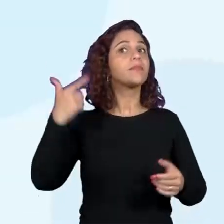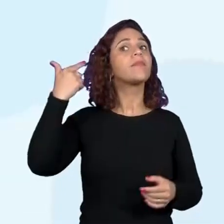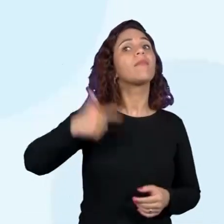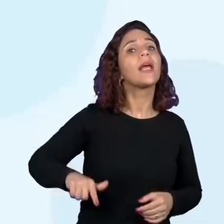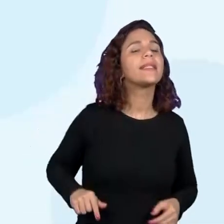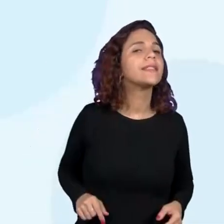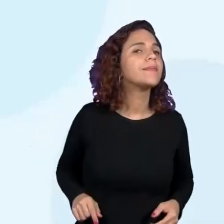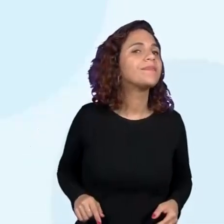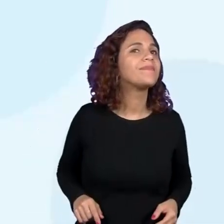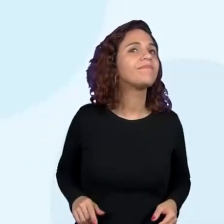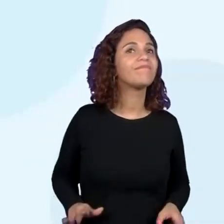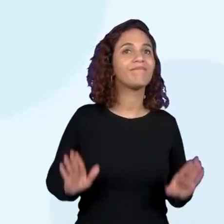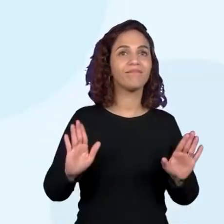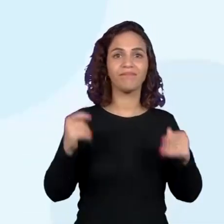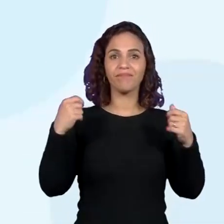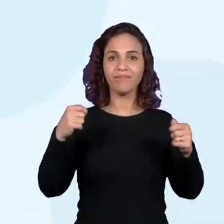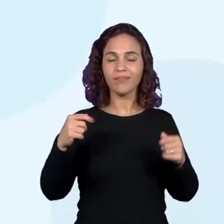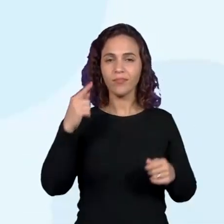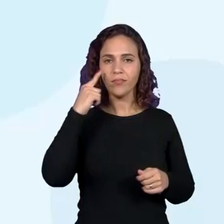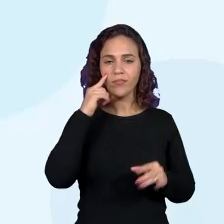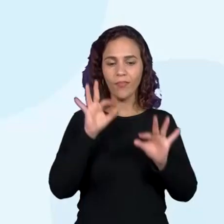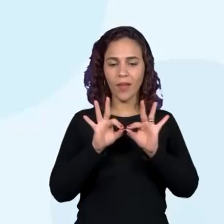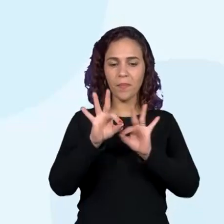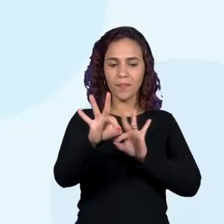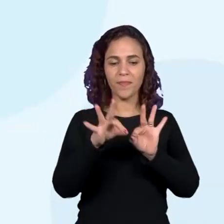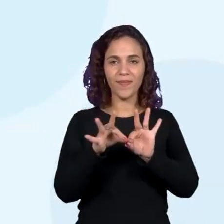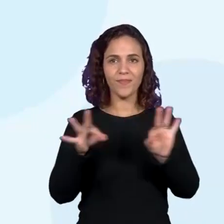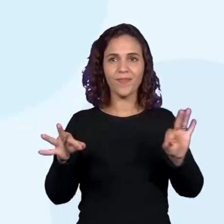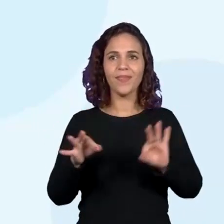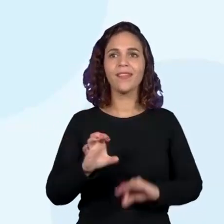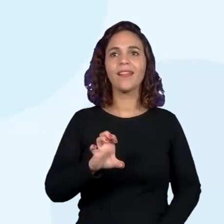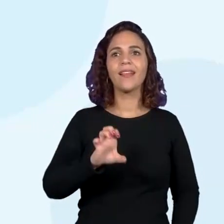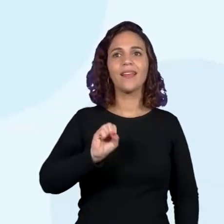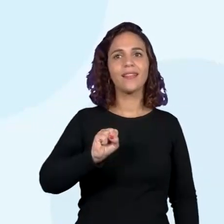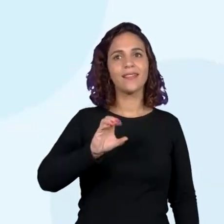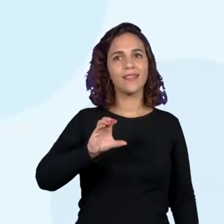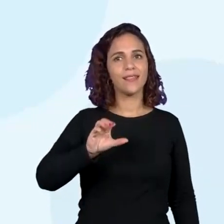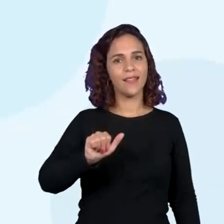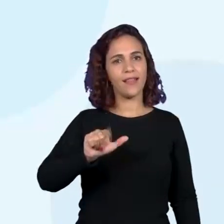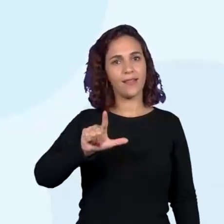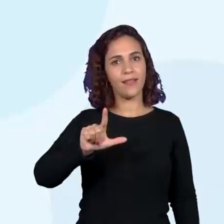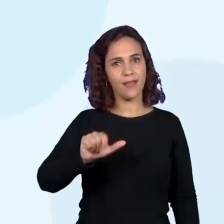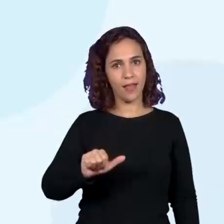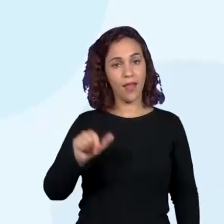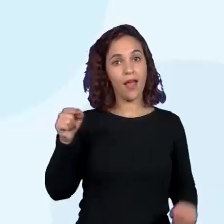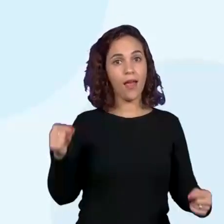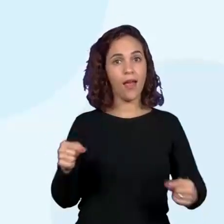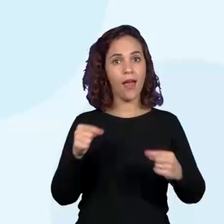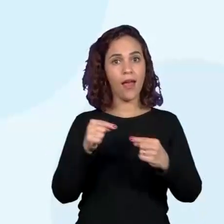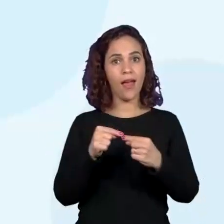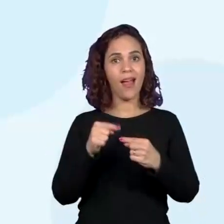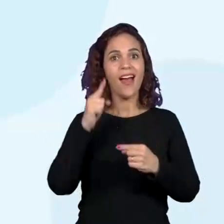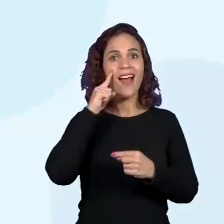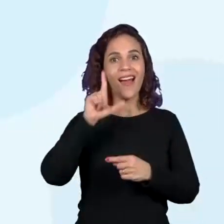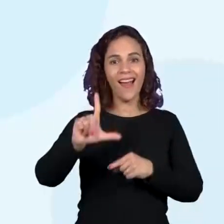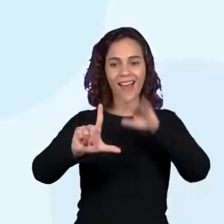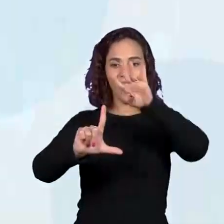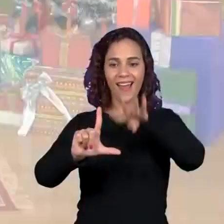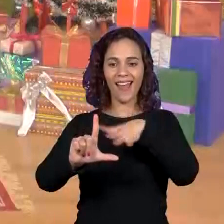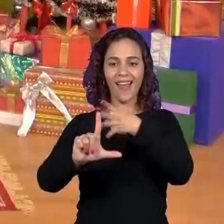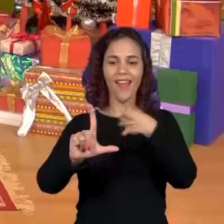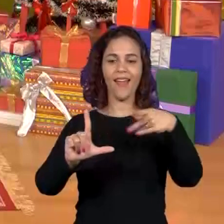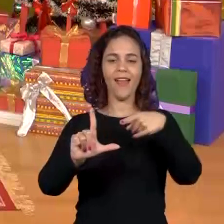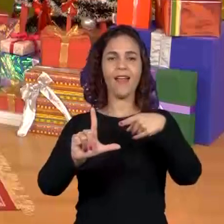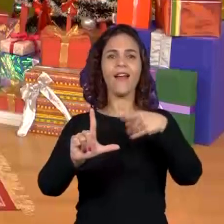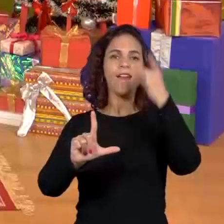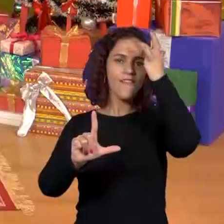depois a gente tem que fazer uma escala. Tá. Que no nosso caso nós vamos usar a malha quadriculada para ficar mais prático para